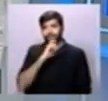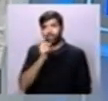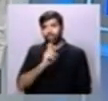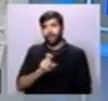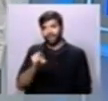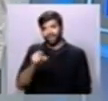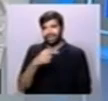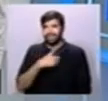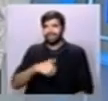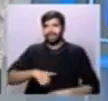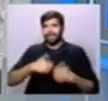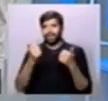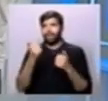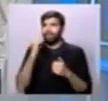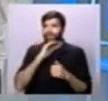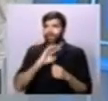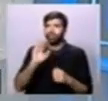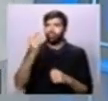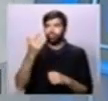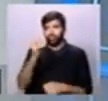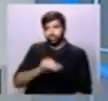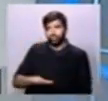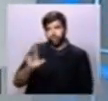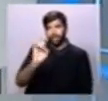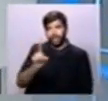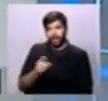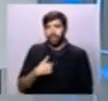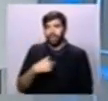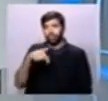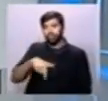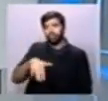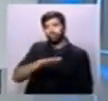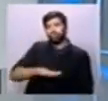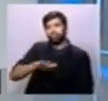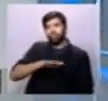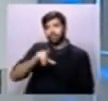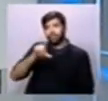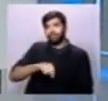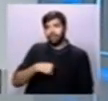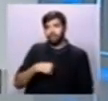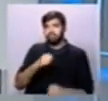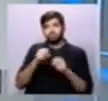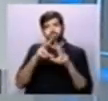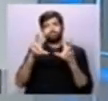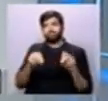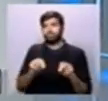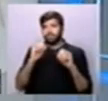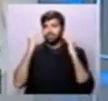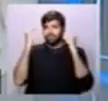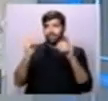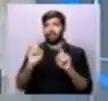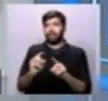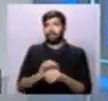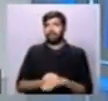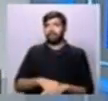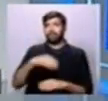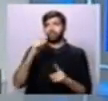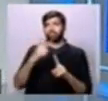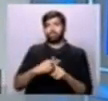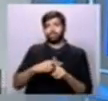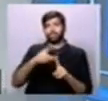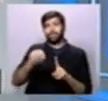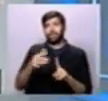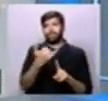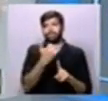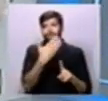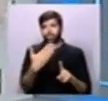Guarda, que é a cidade mais fria do território. Na região sul temos também o céu geralmente limpo, as temperaturas também a rondar